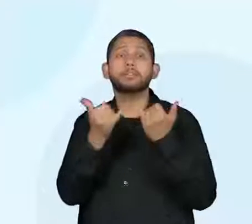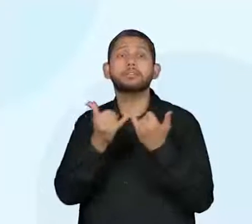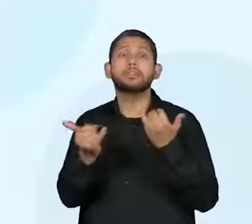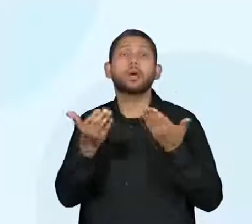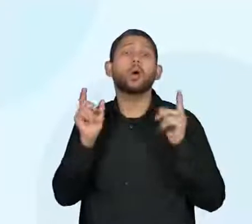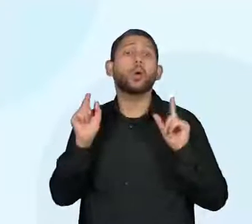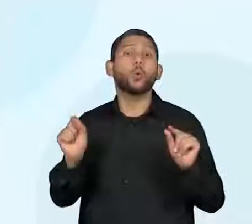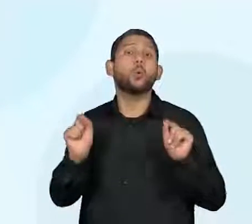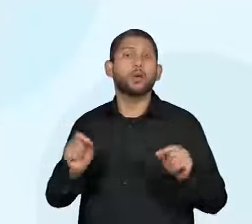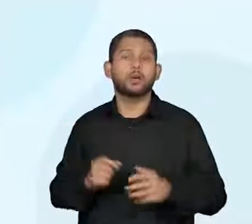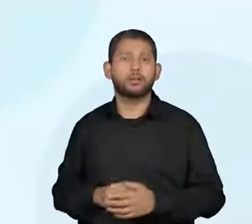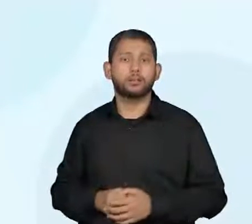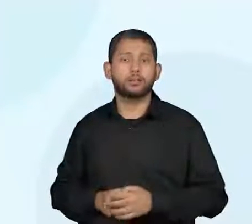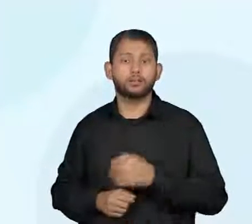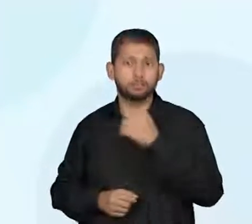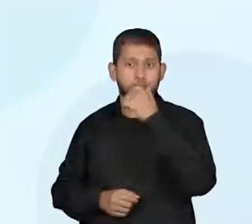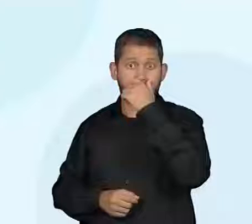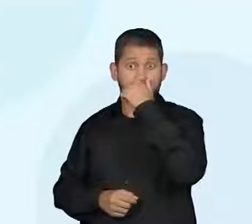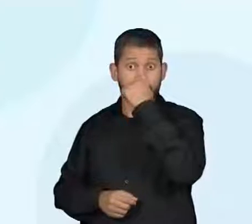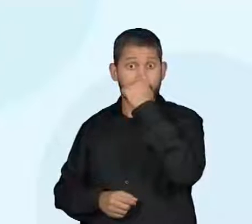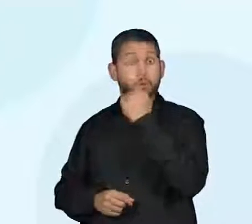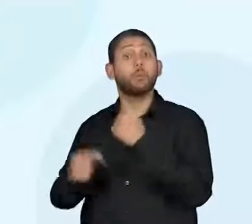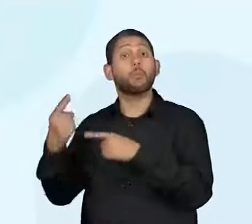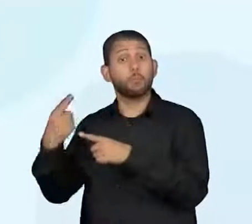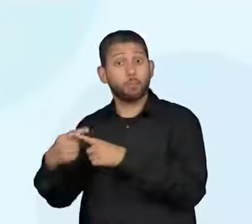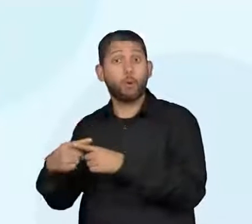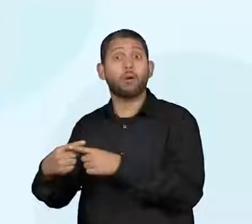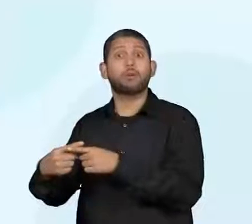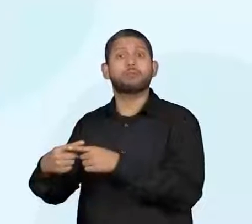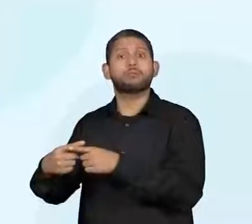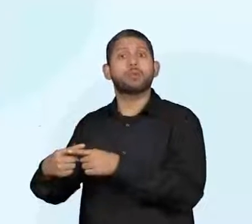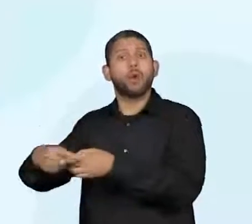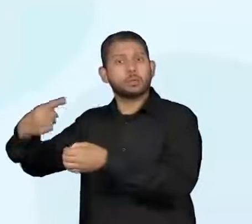As duas estão apresentando dois centros da cidade, não é, Pro? Sim.